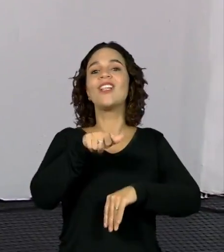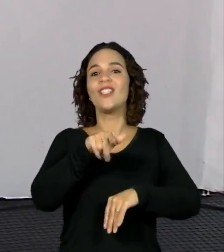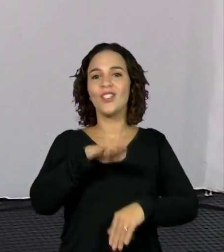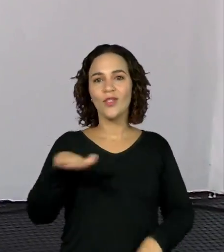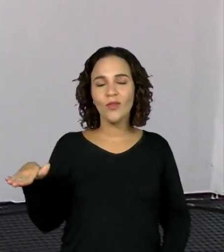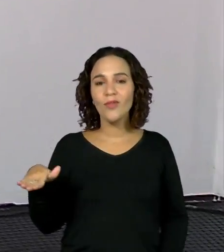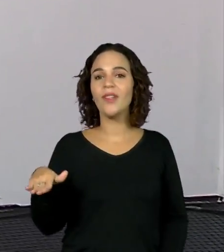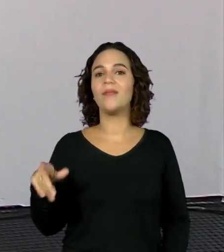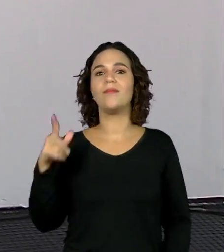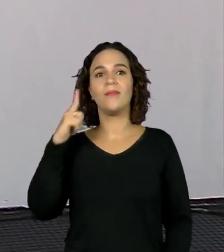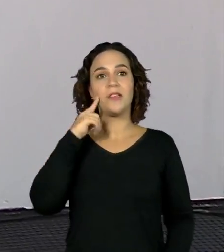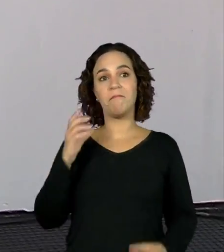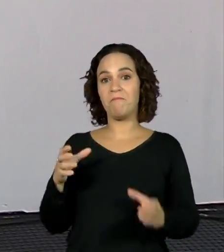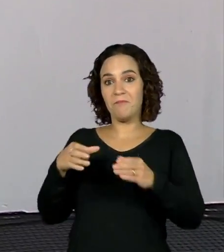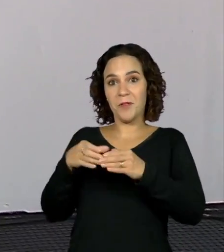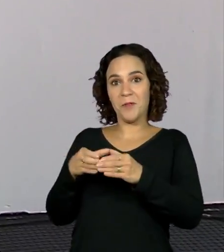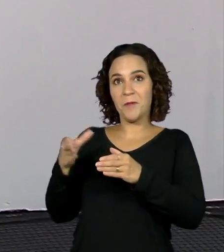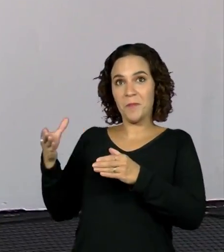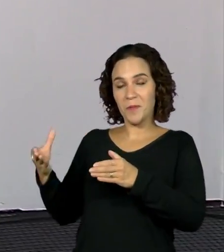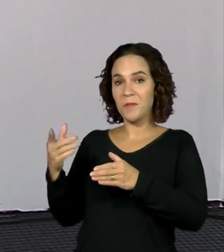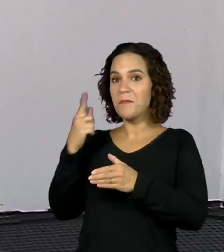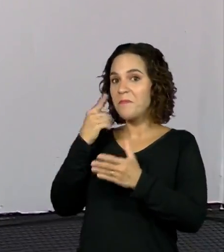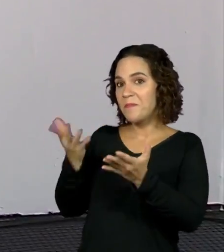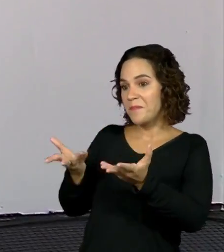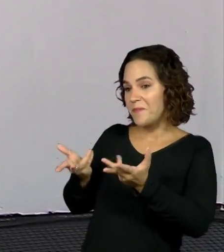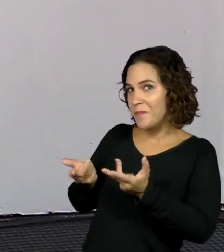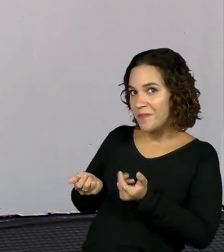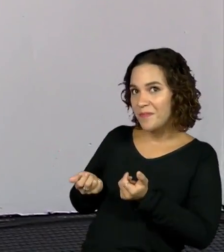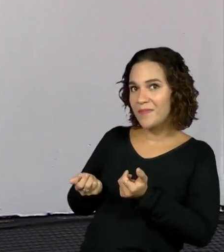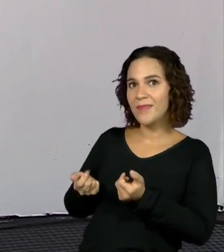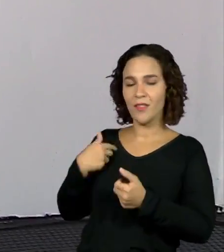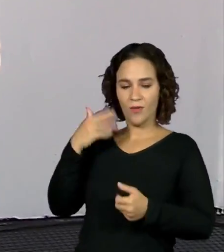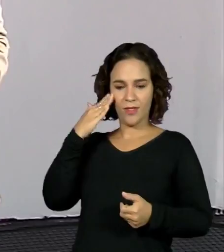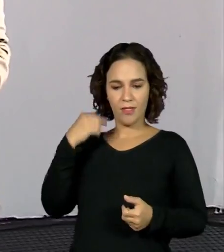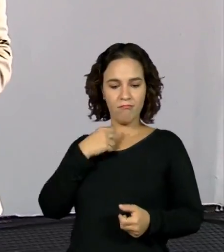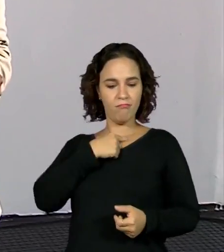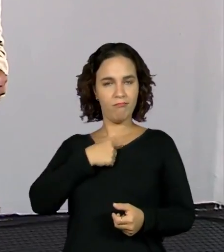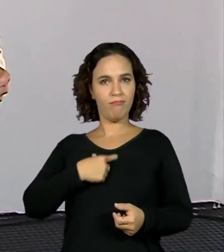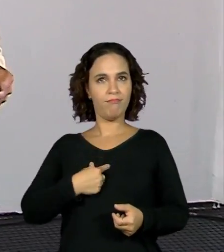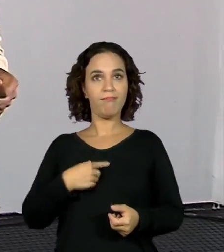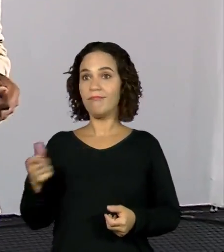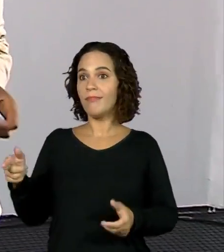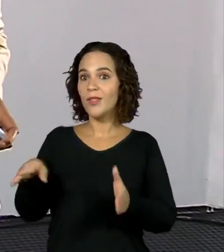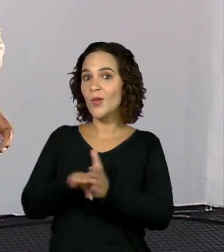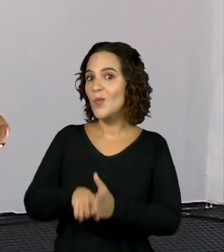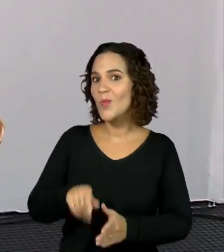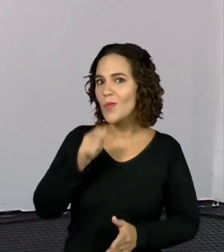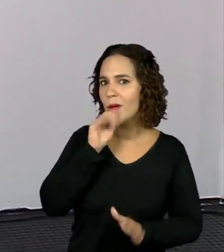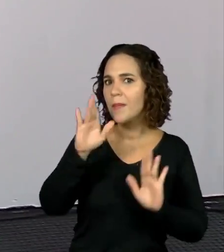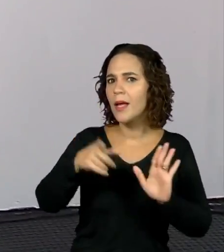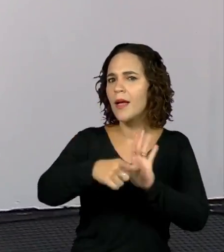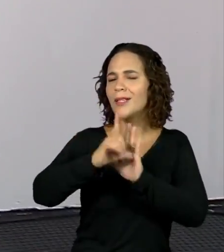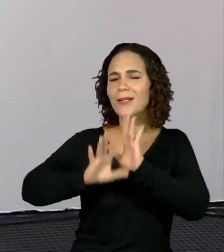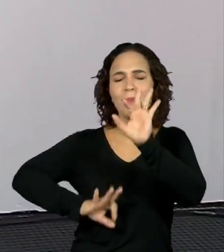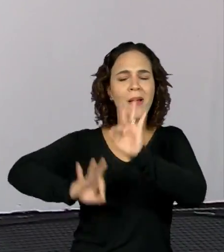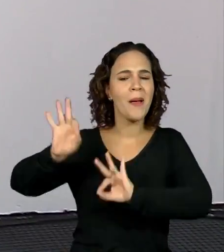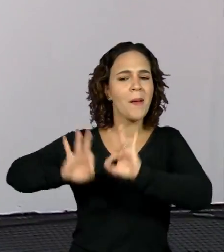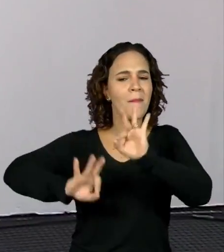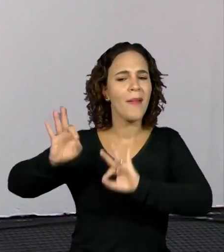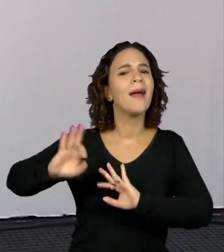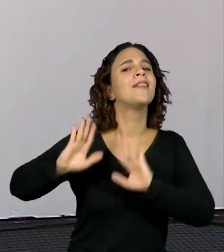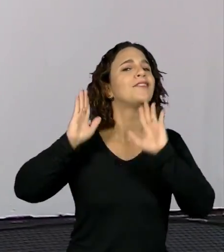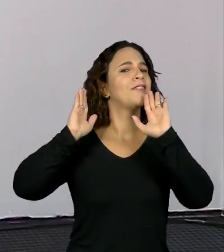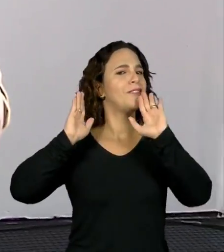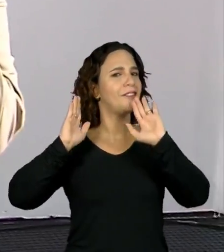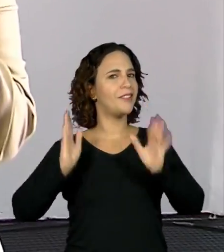Paulo Duarte. Vou colocar minha credencial aqui e eu sei que o pessoal que ainda não chegou da escola está se preparando bem antes,